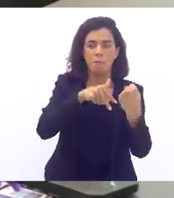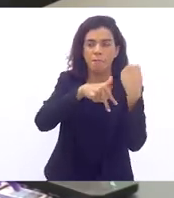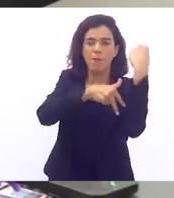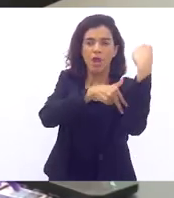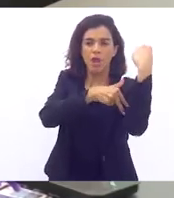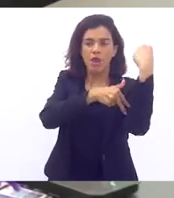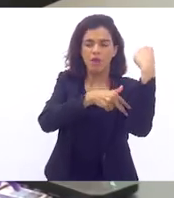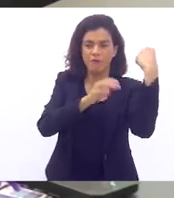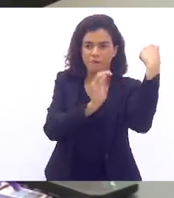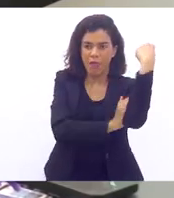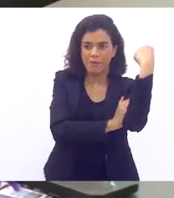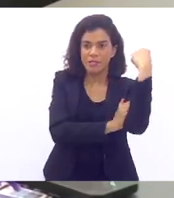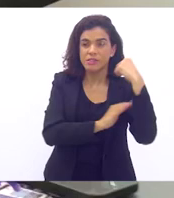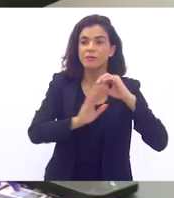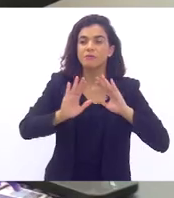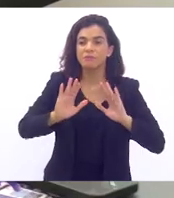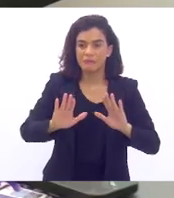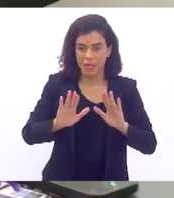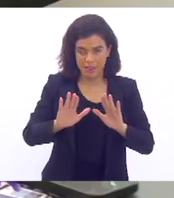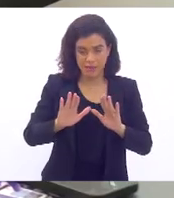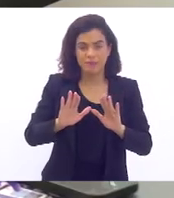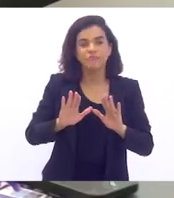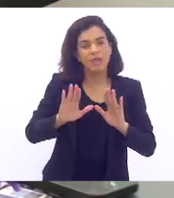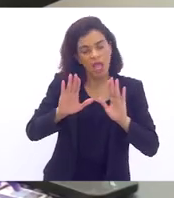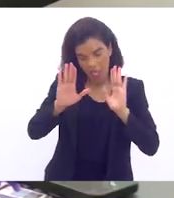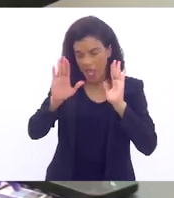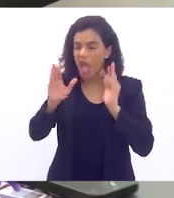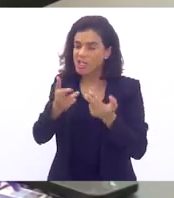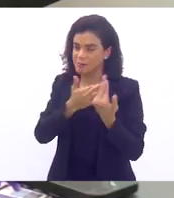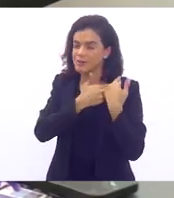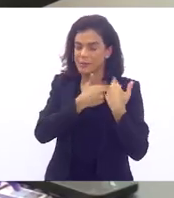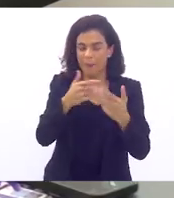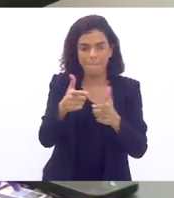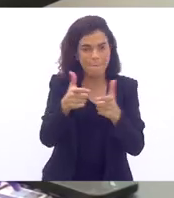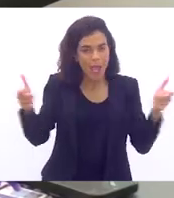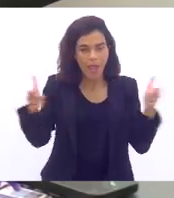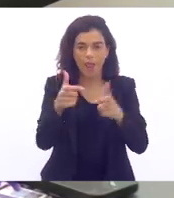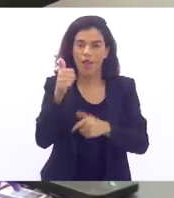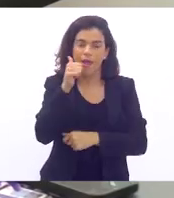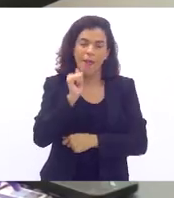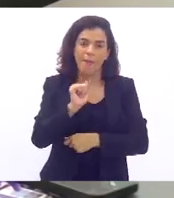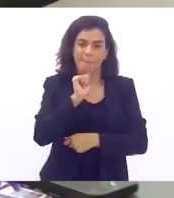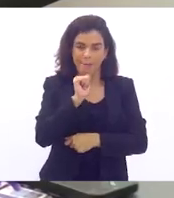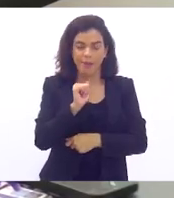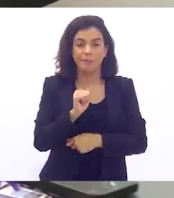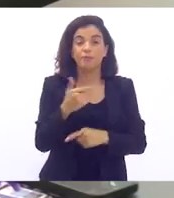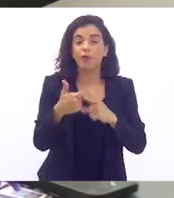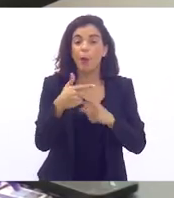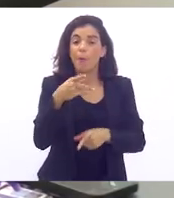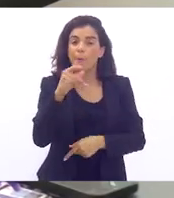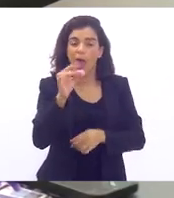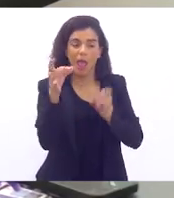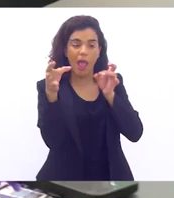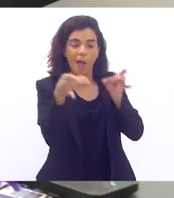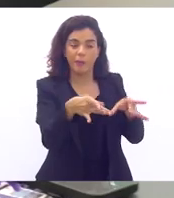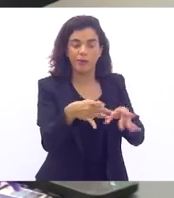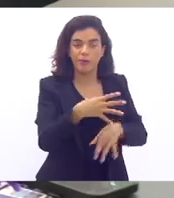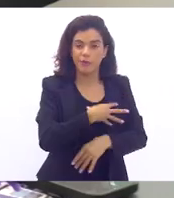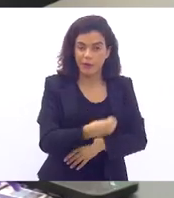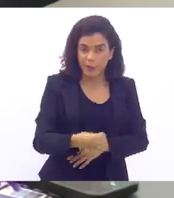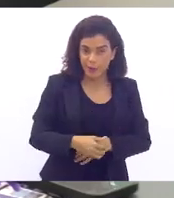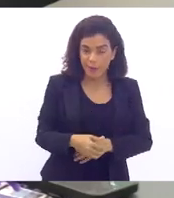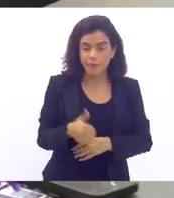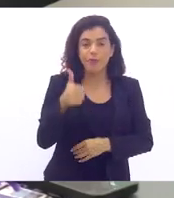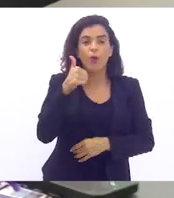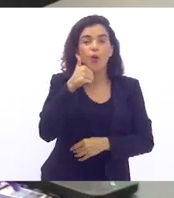mas nós sabemos que o peso sobre isso recai sobre os ombros das mulheres é o pai que abandona o filho é o esposo que